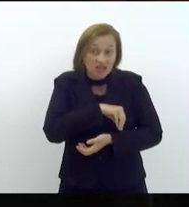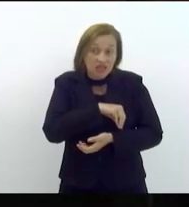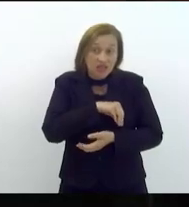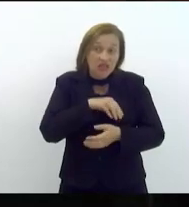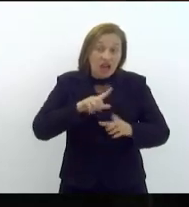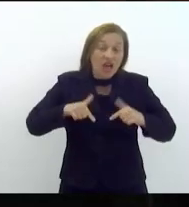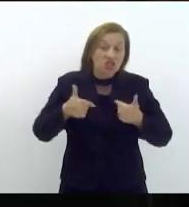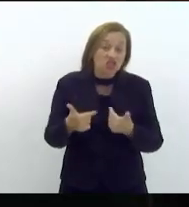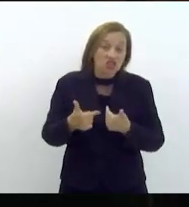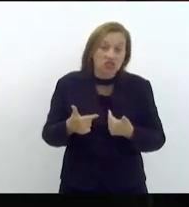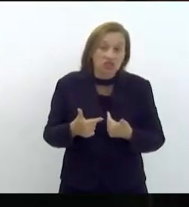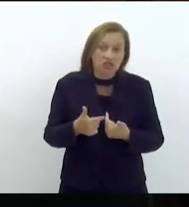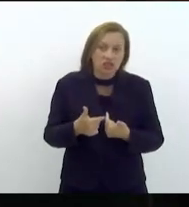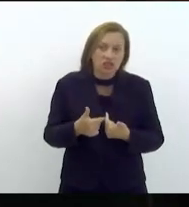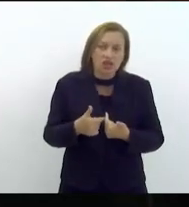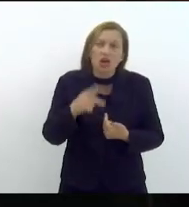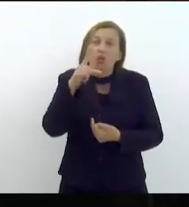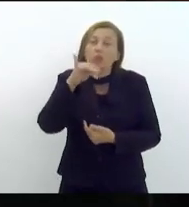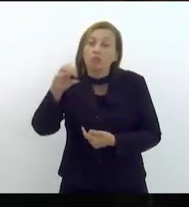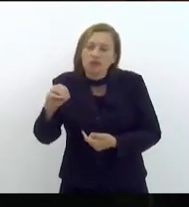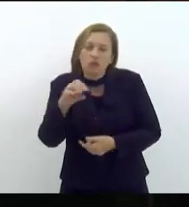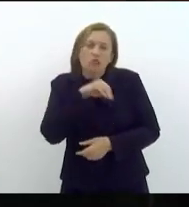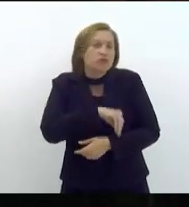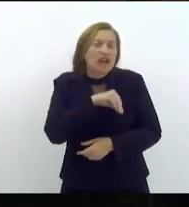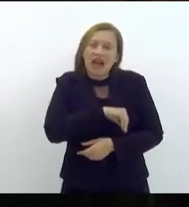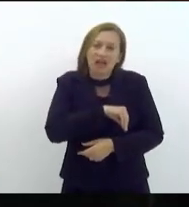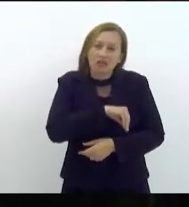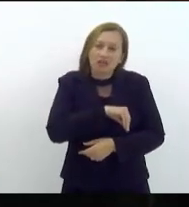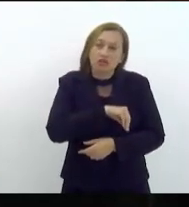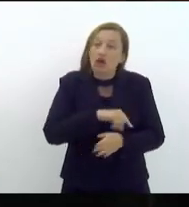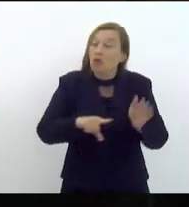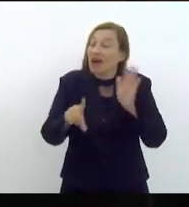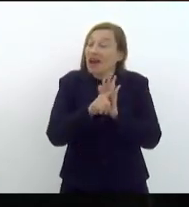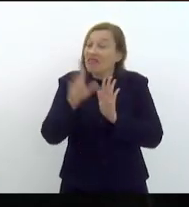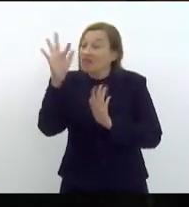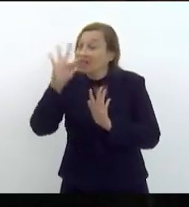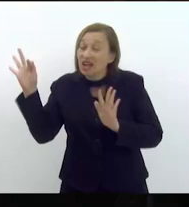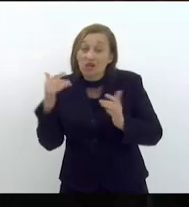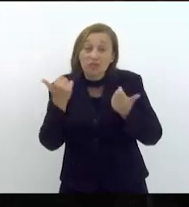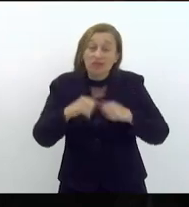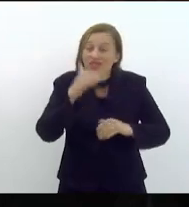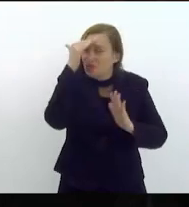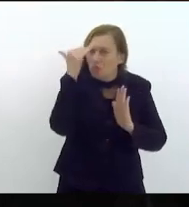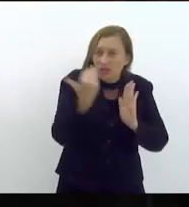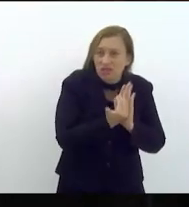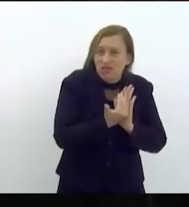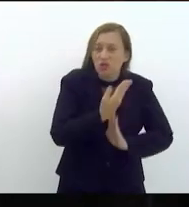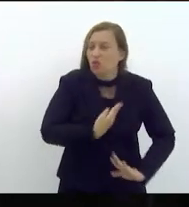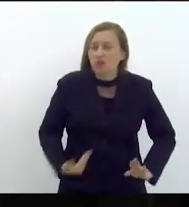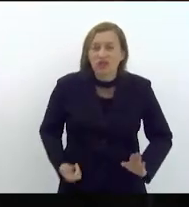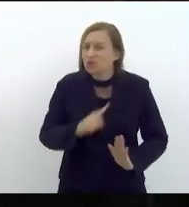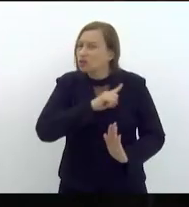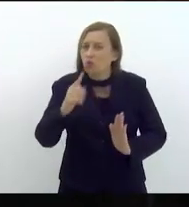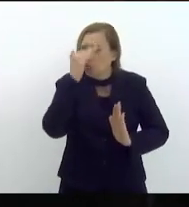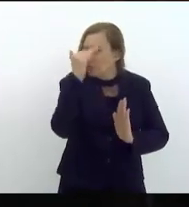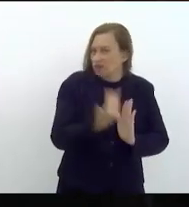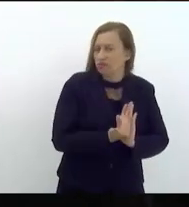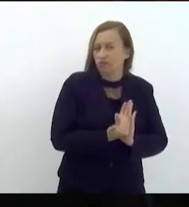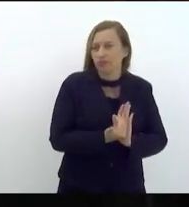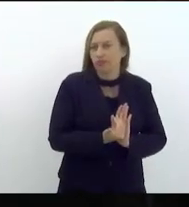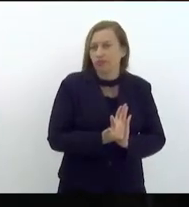gente é o piso salarial é uma lei federal que precisa ser cumprido e que o governador não tá cumprindo